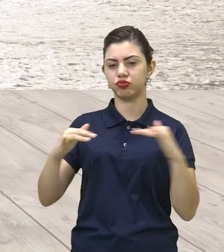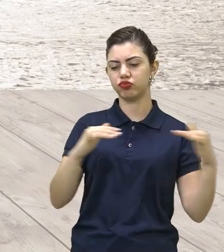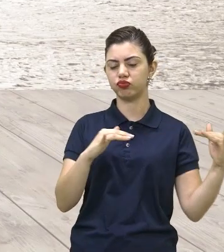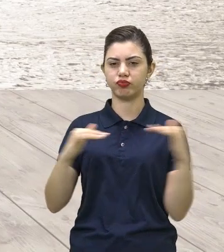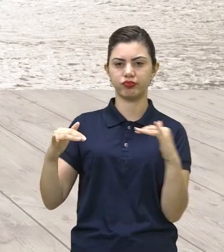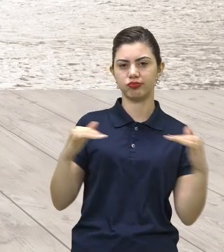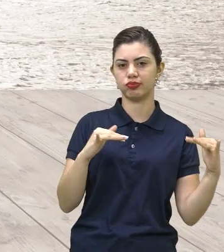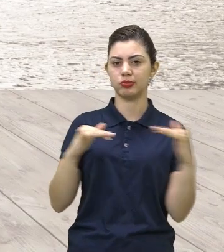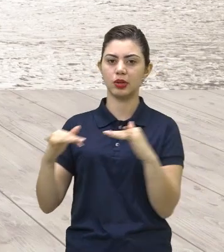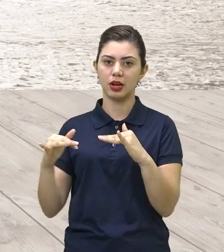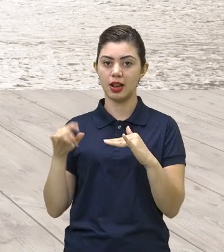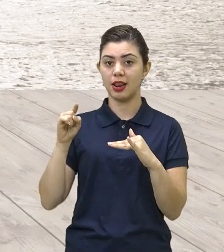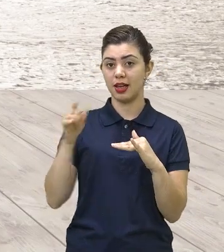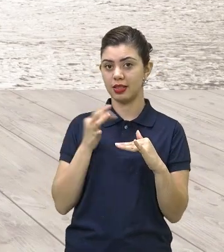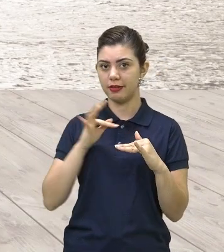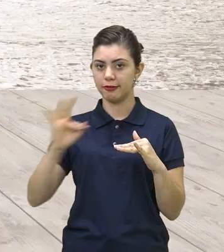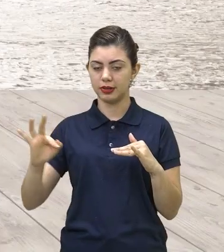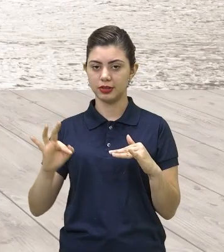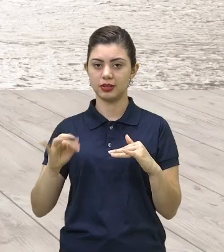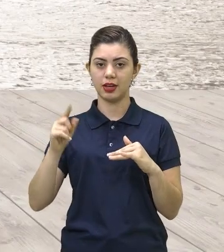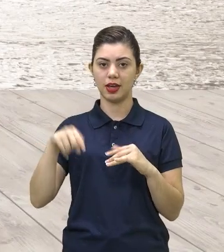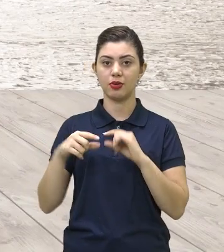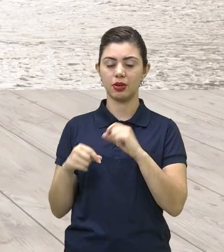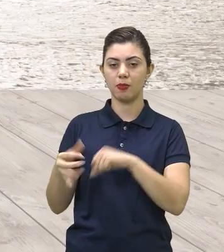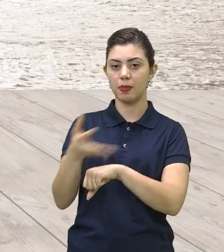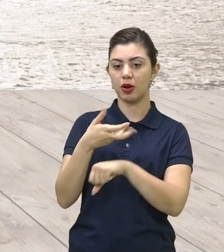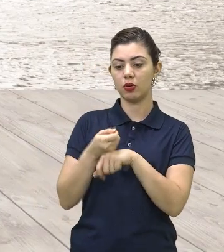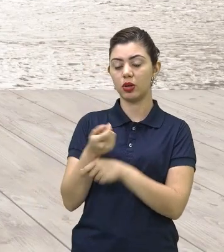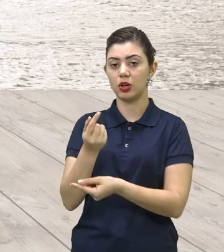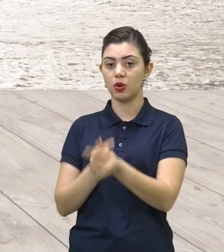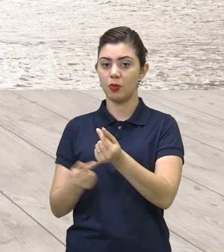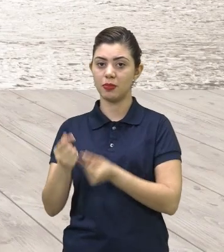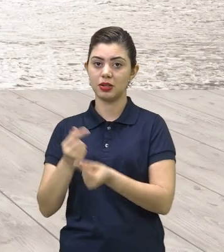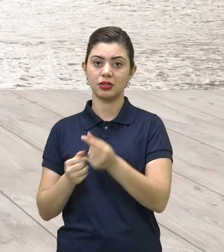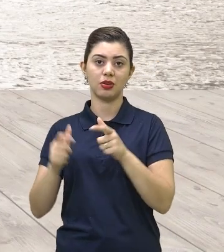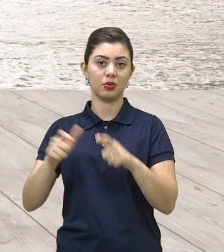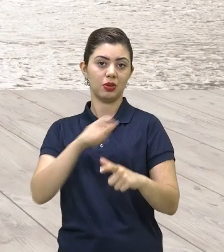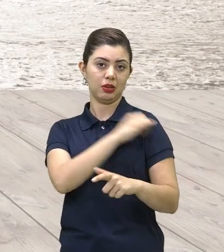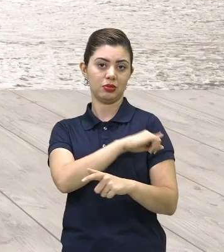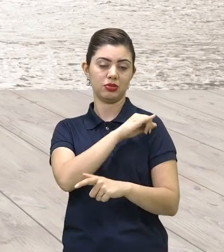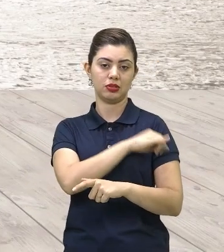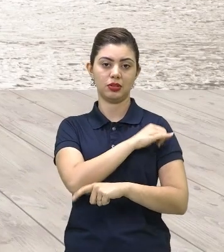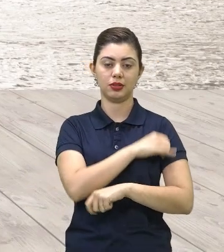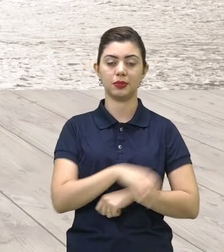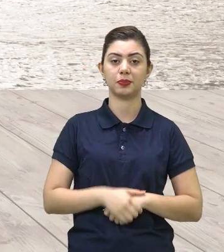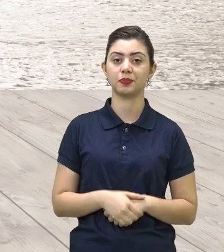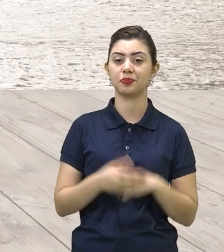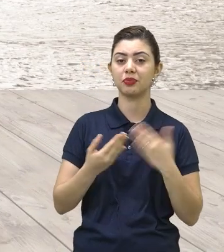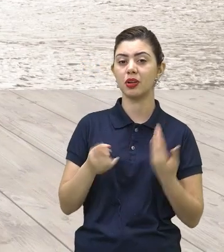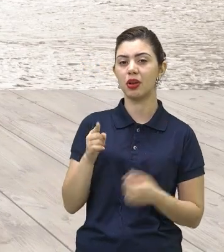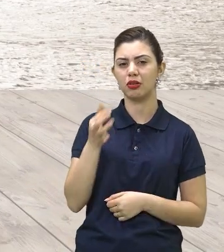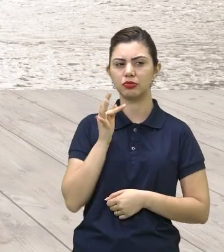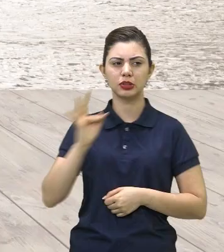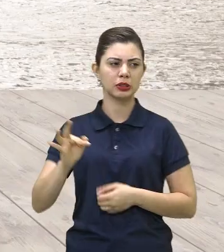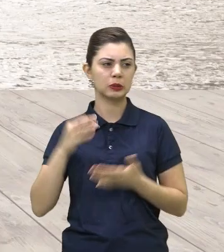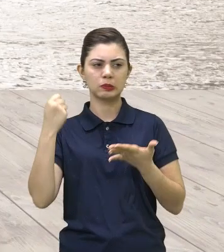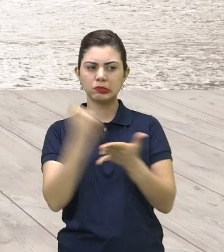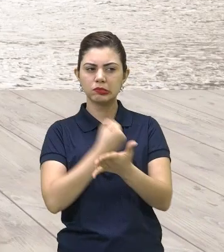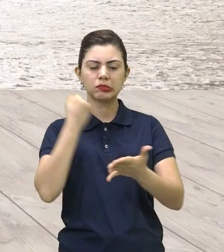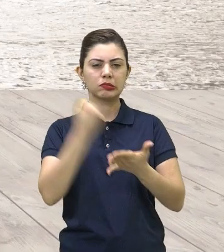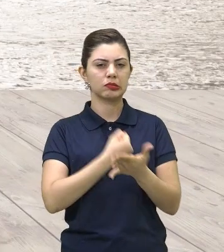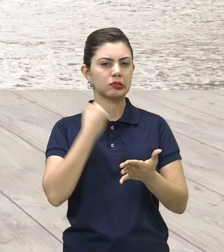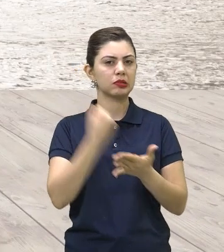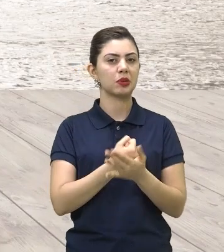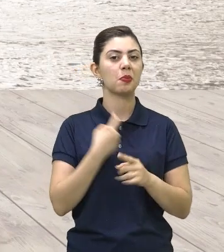colônia de Colônia, uma colônia comercial na Baía da Guanabara. Os franceses resistiram porque